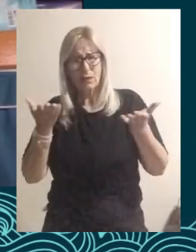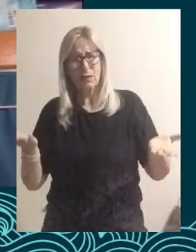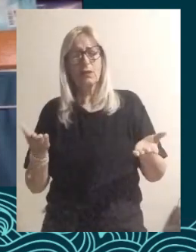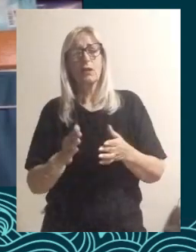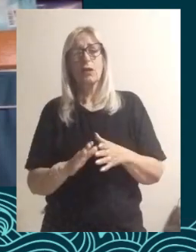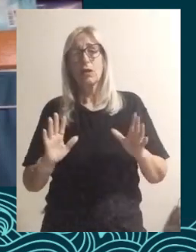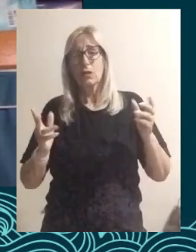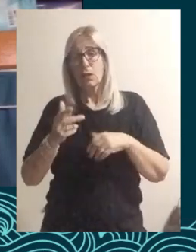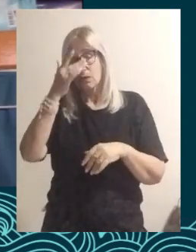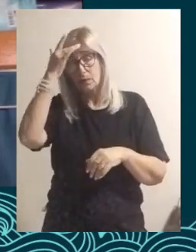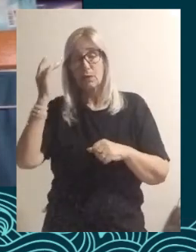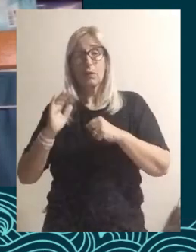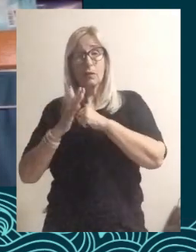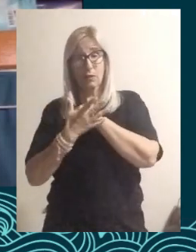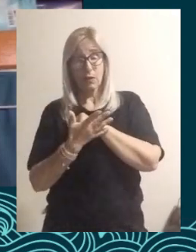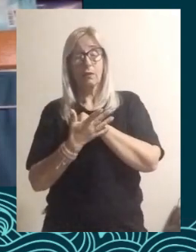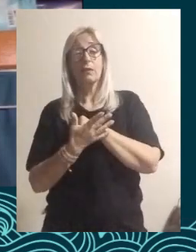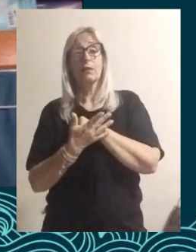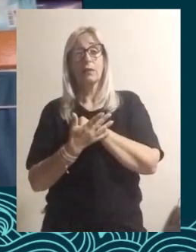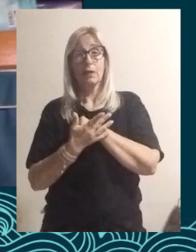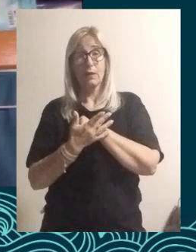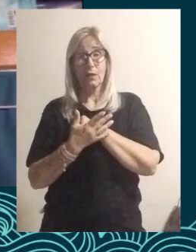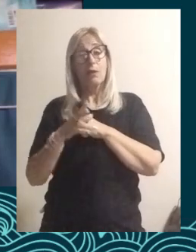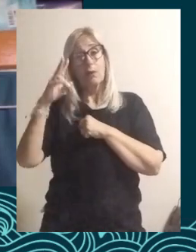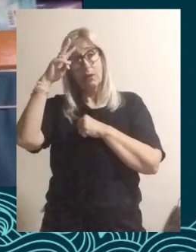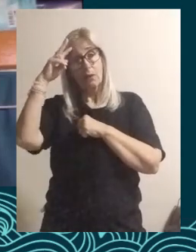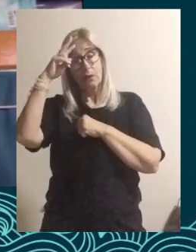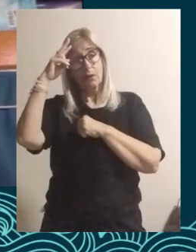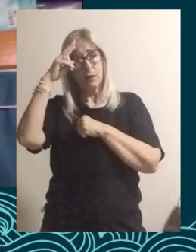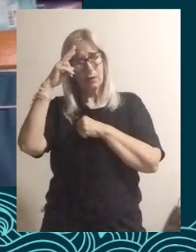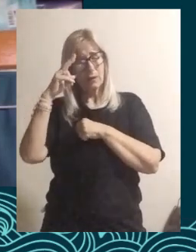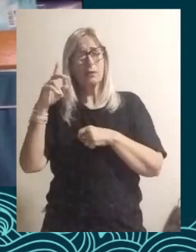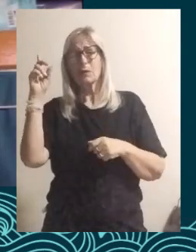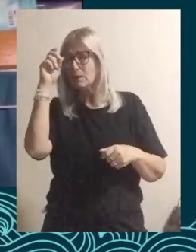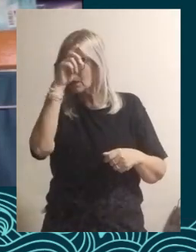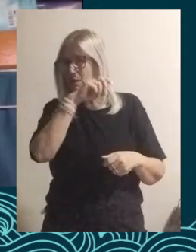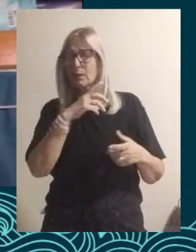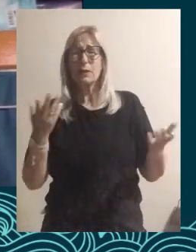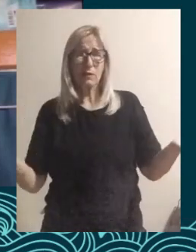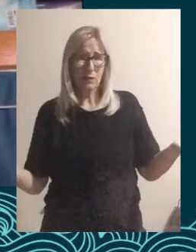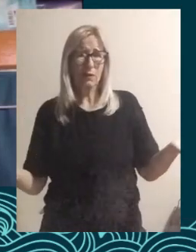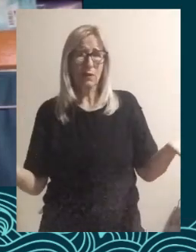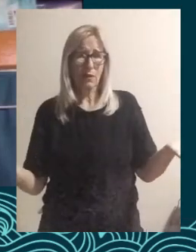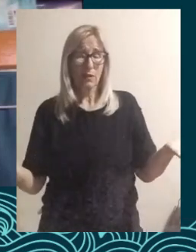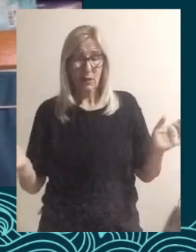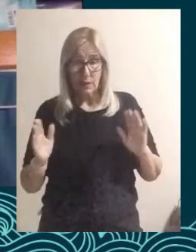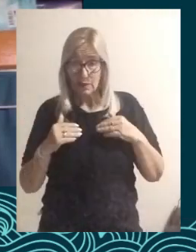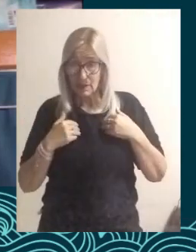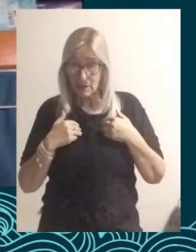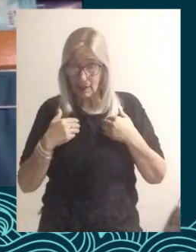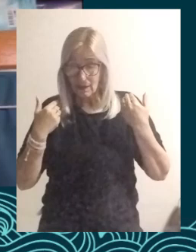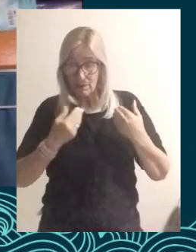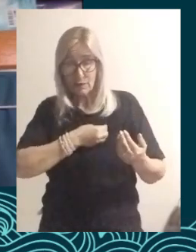a gente já venceu. Todas as pessoas que passaram pela pandemia já viveram uma história muito dura, muito